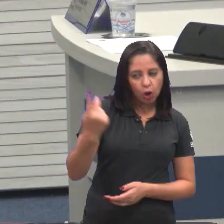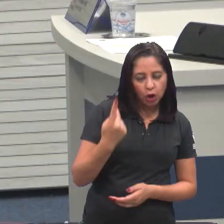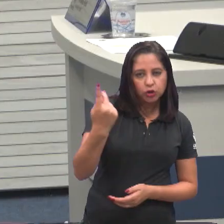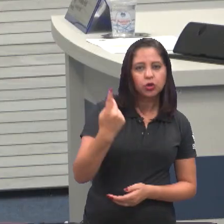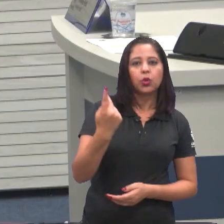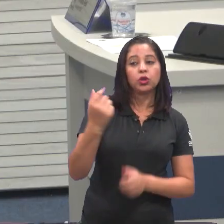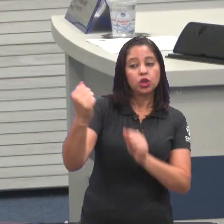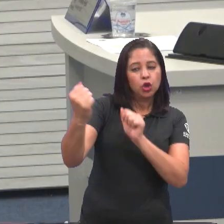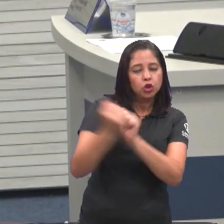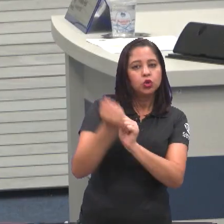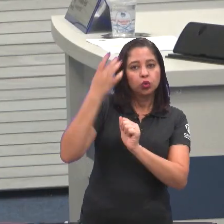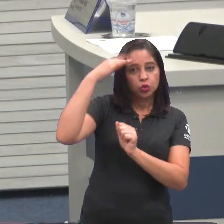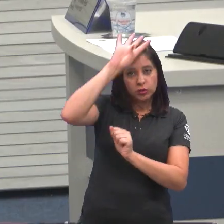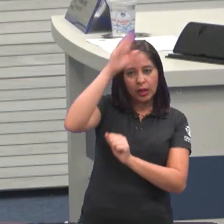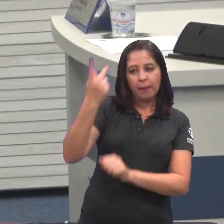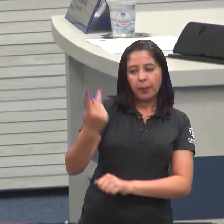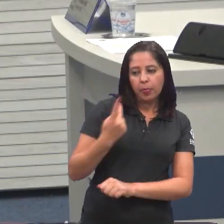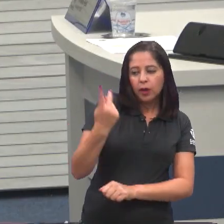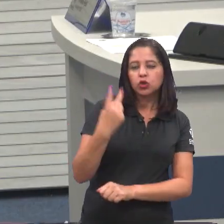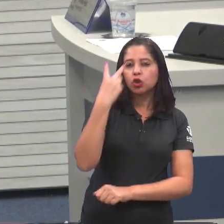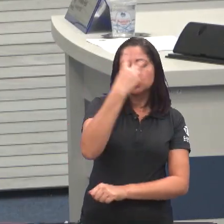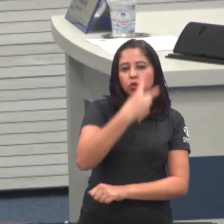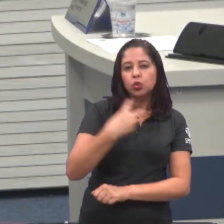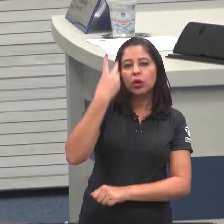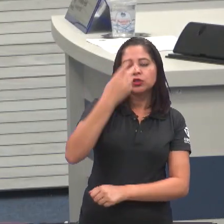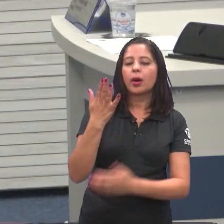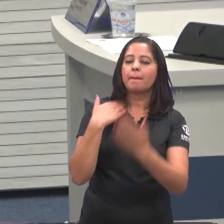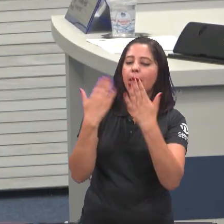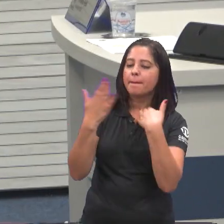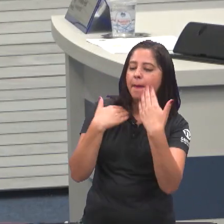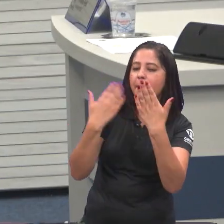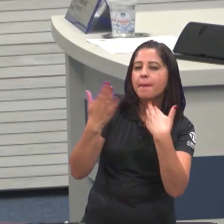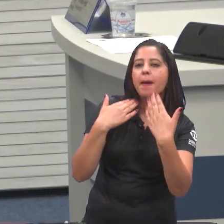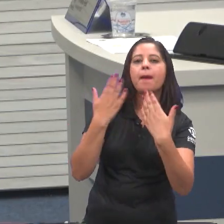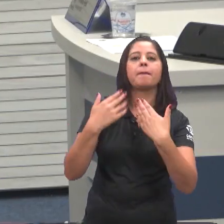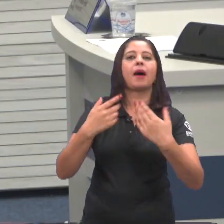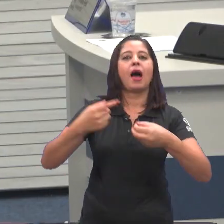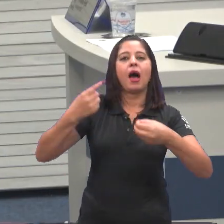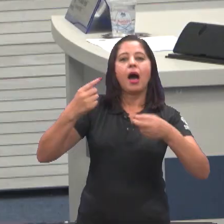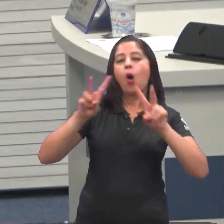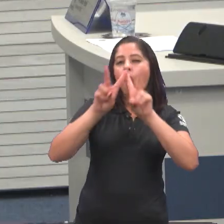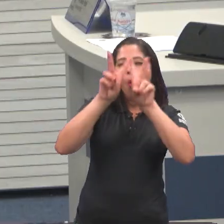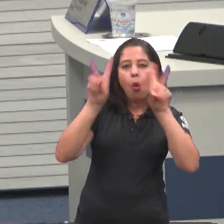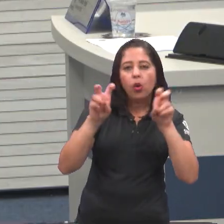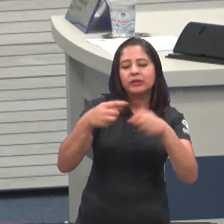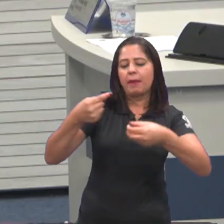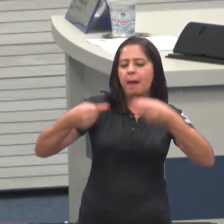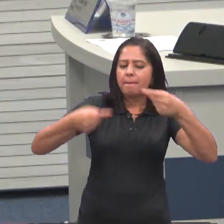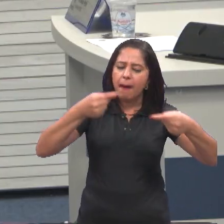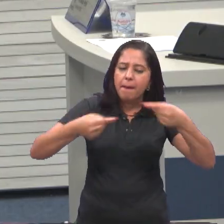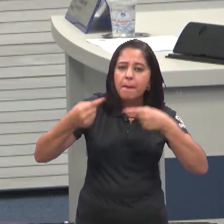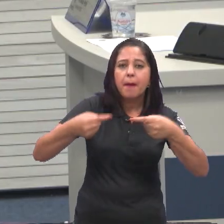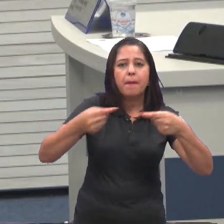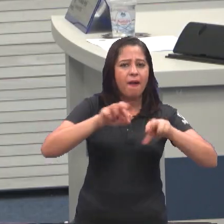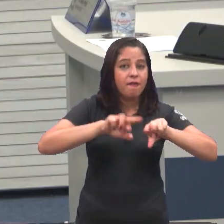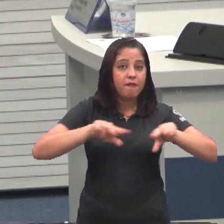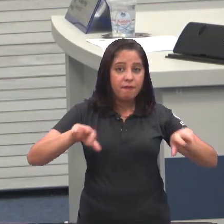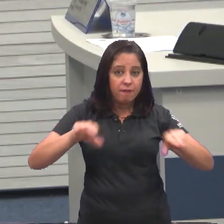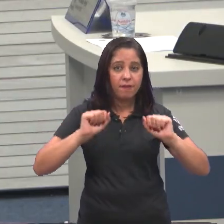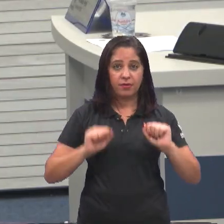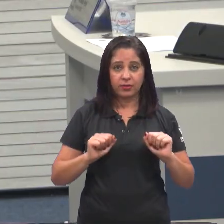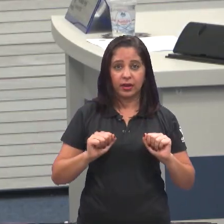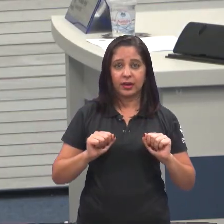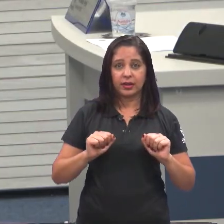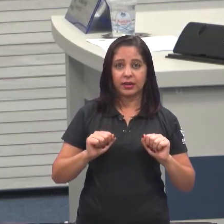quase 2 horas de bate-papo, discutimos a cidade, falamos sobre os encaminhamentos, falamos sobre a nossa